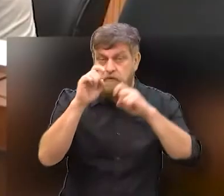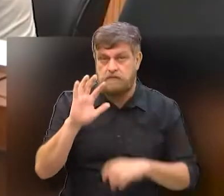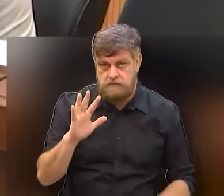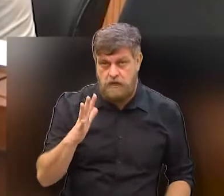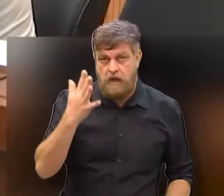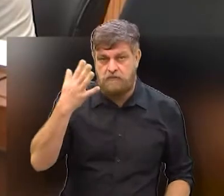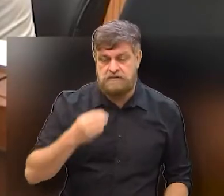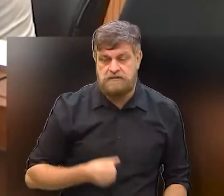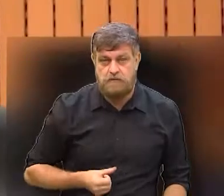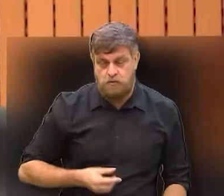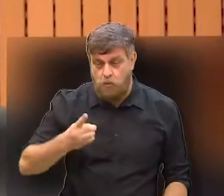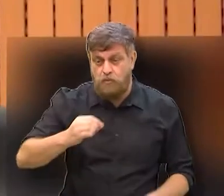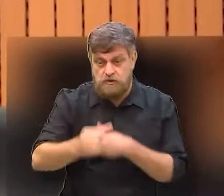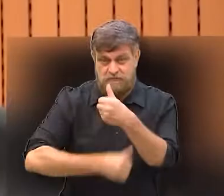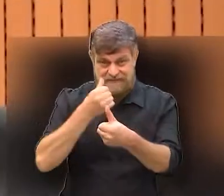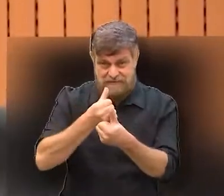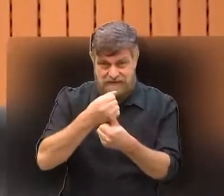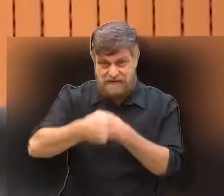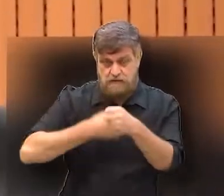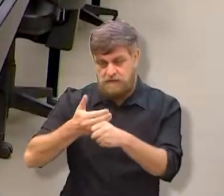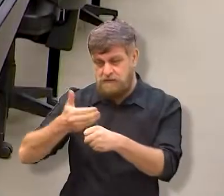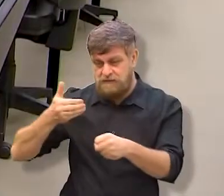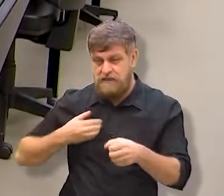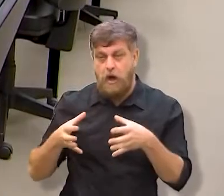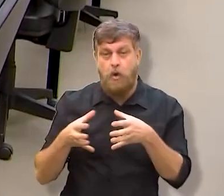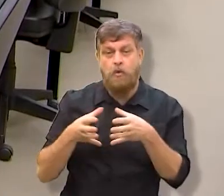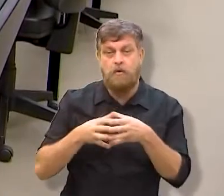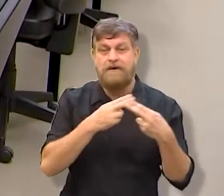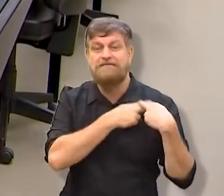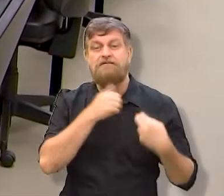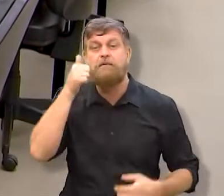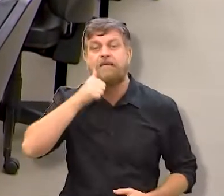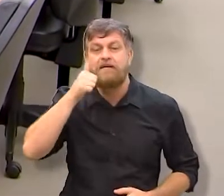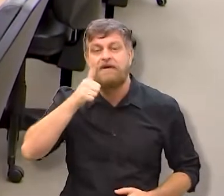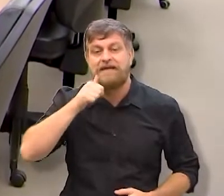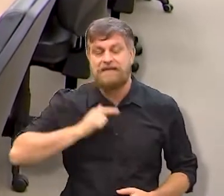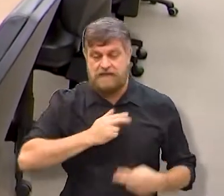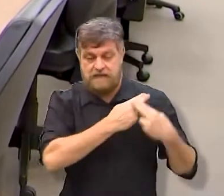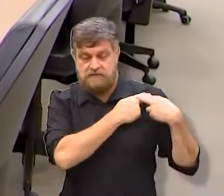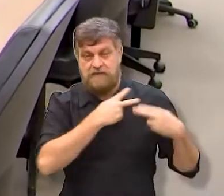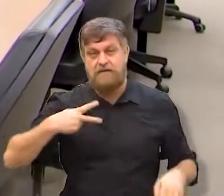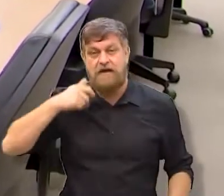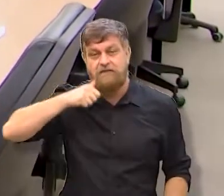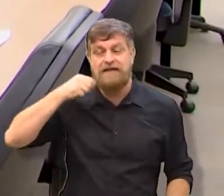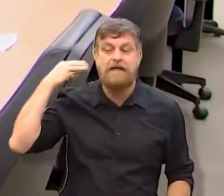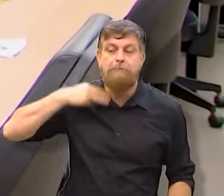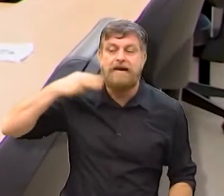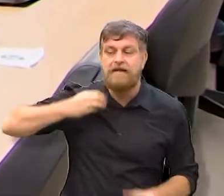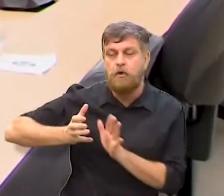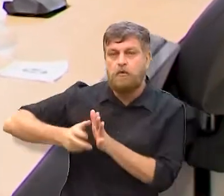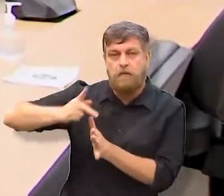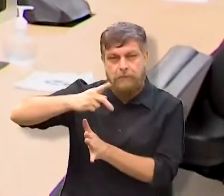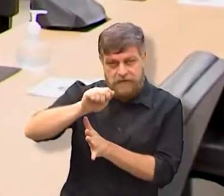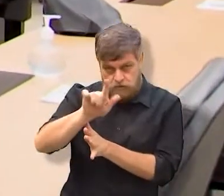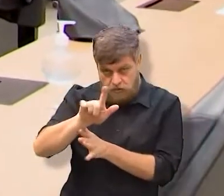4 reuniões da comissão no último semestre do ano passado. Pois é, a Comissão da Mulher é presidida pela vereadora Mariana Conte, do PSOL.